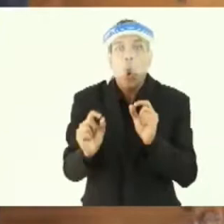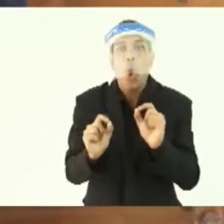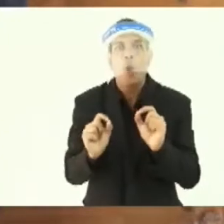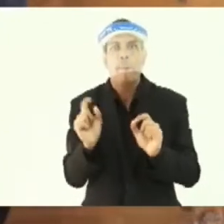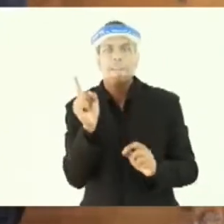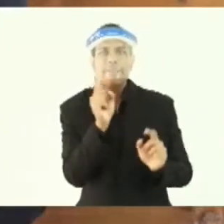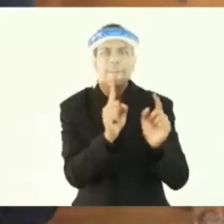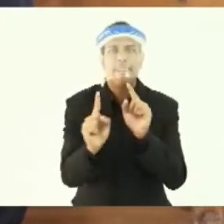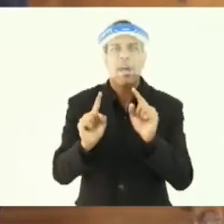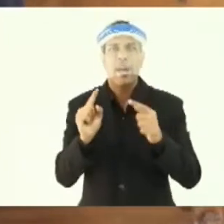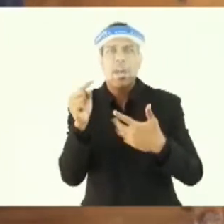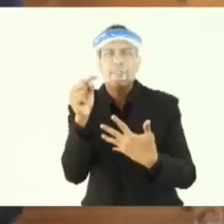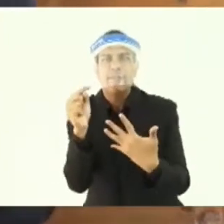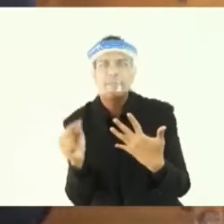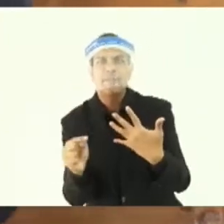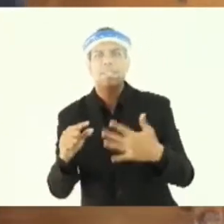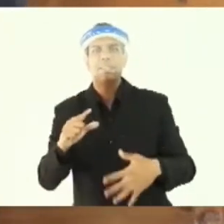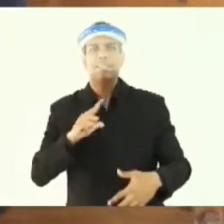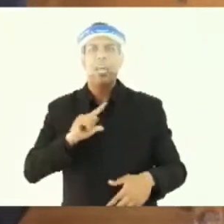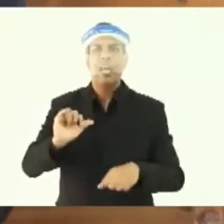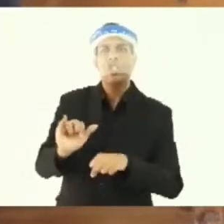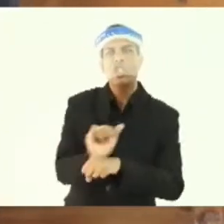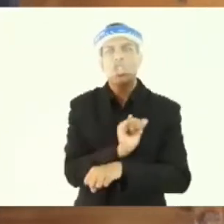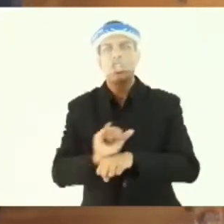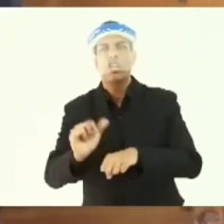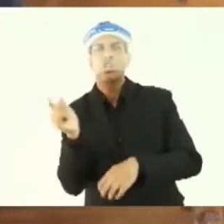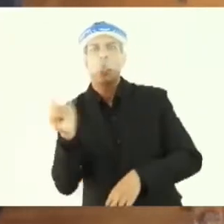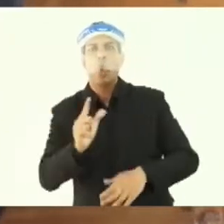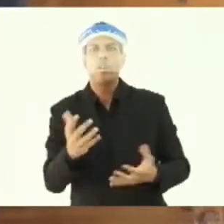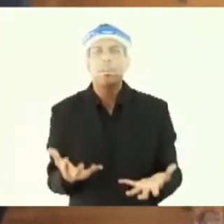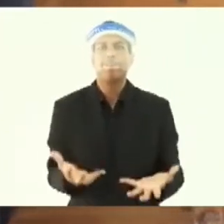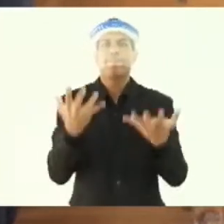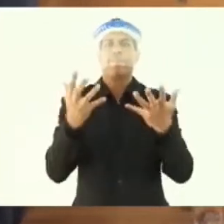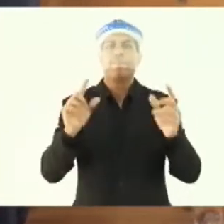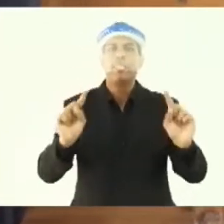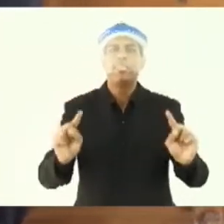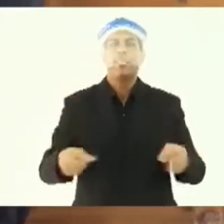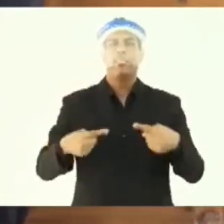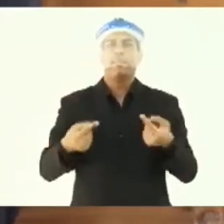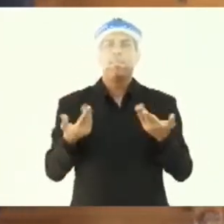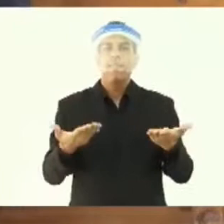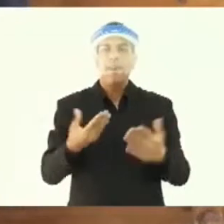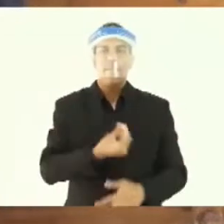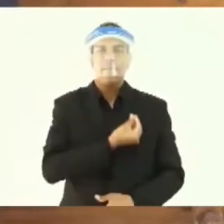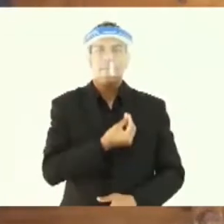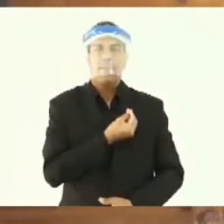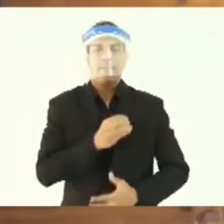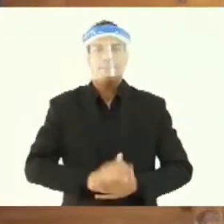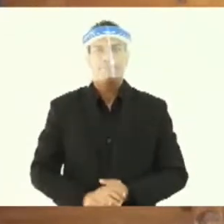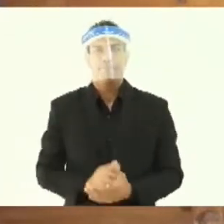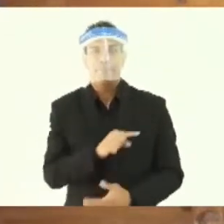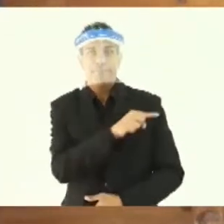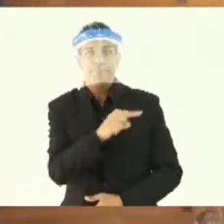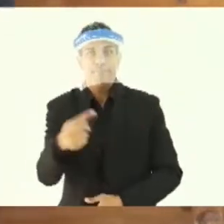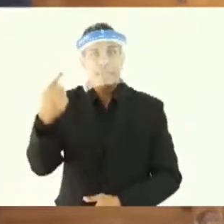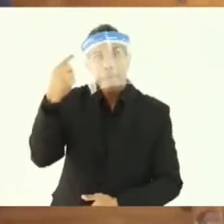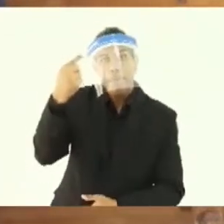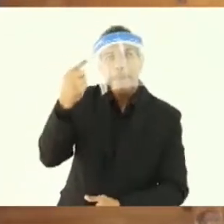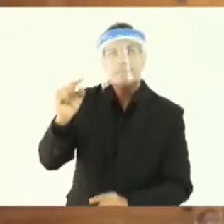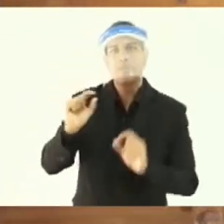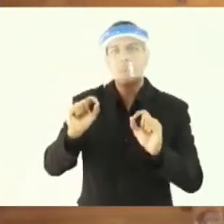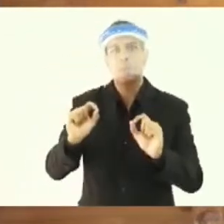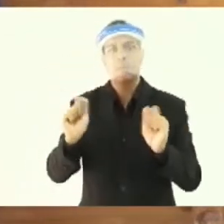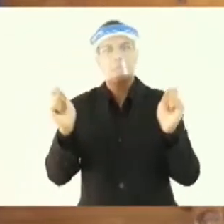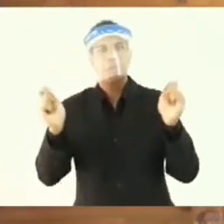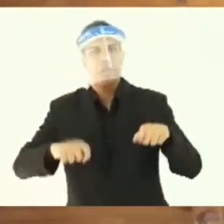populações e, a partir delas, criando estratégias de enfrentamento das dificuldades e desafios que elas vivenciam. Então, quando a gente pensa, e aí eu